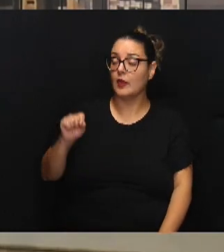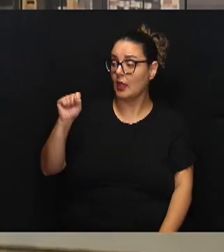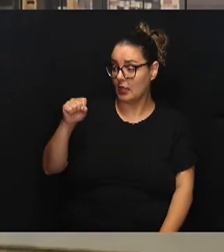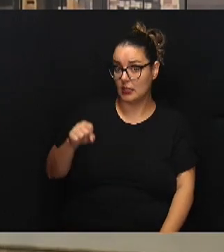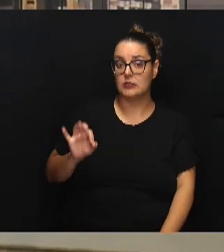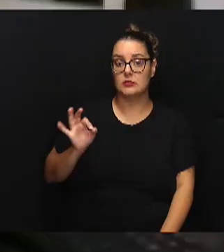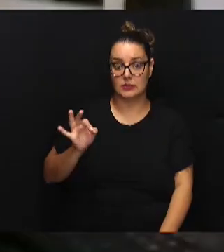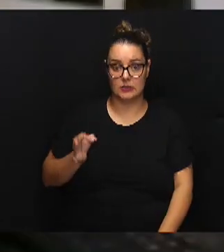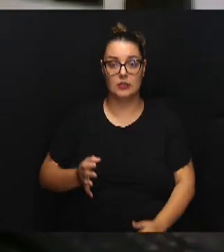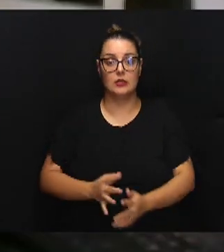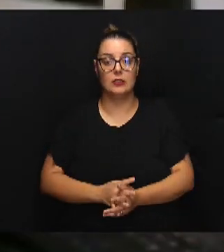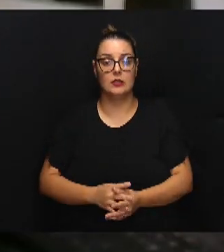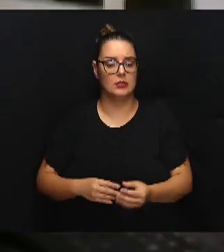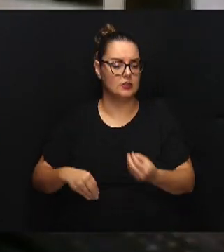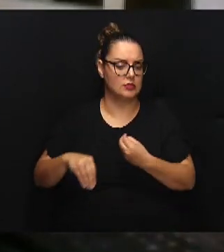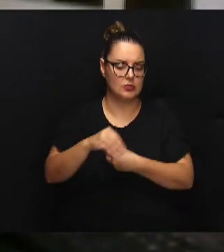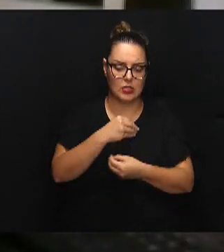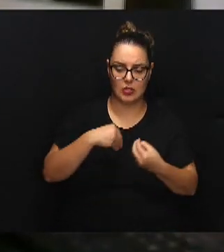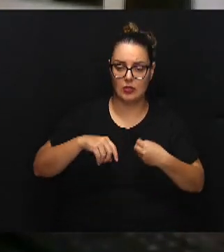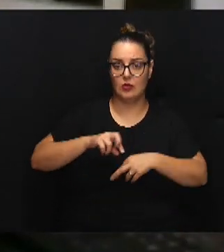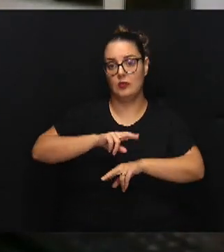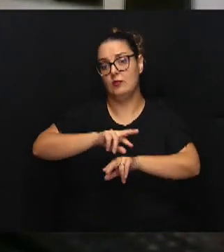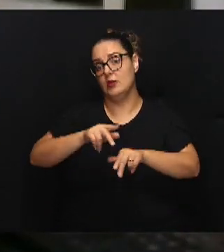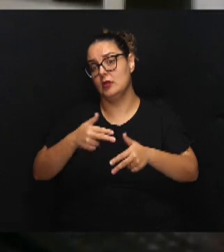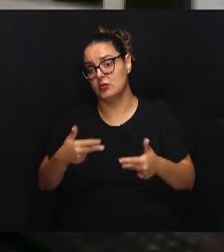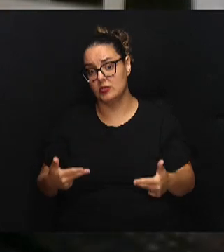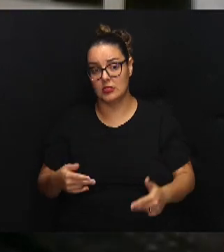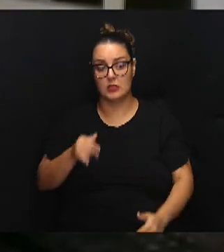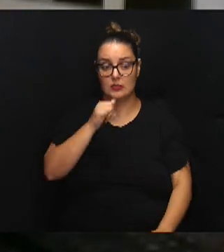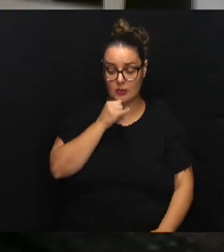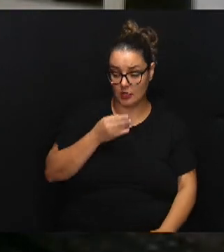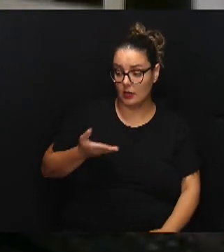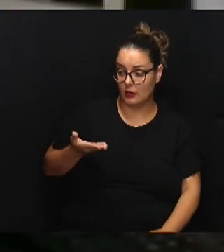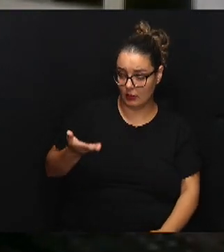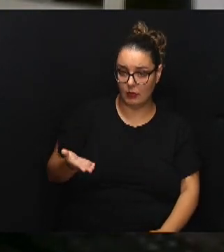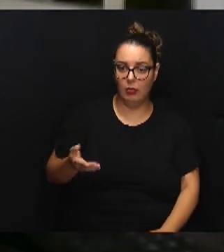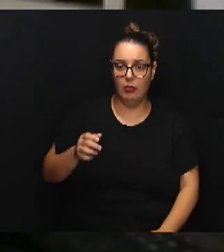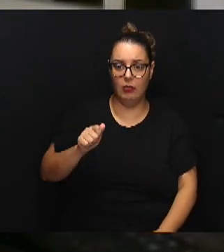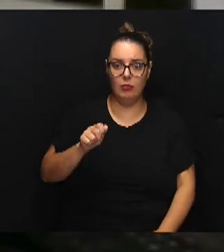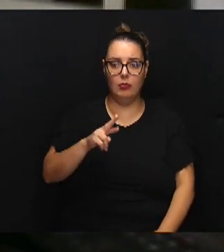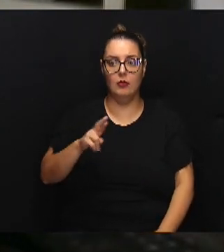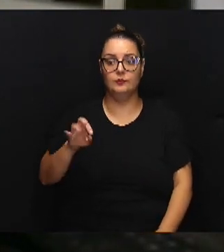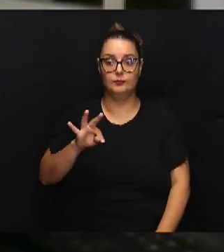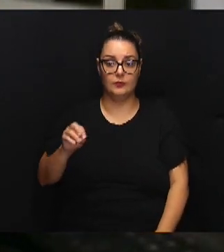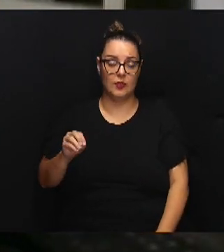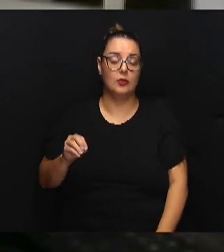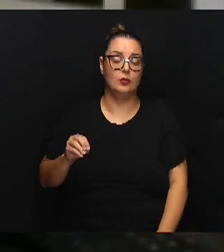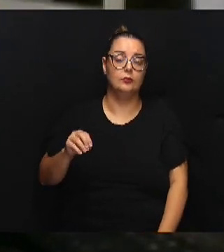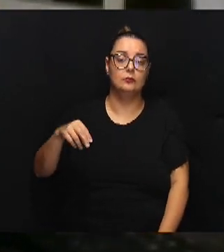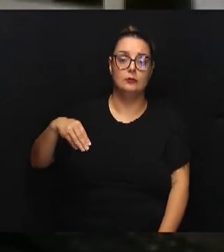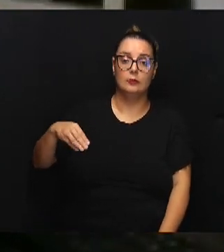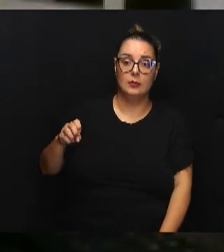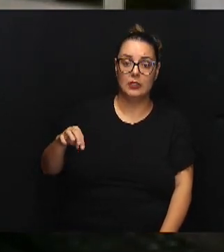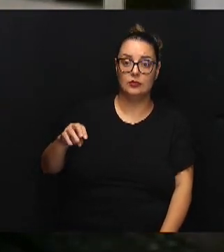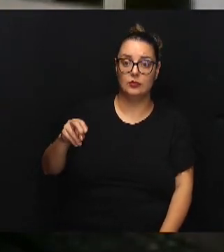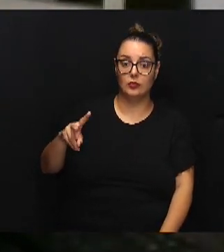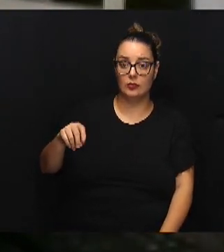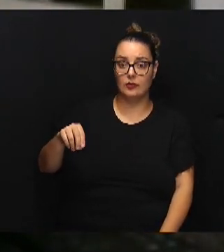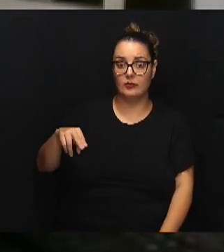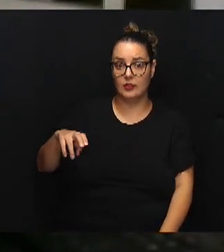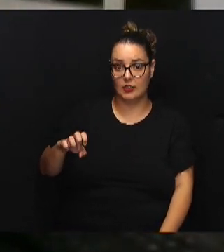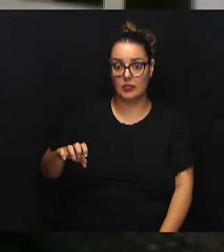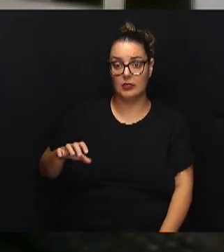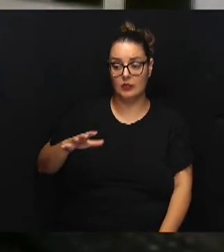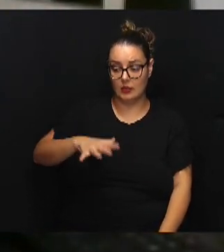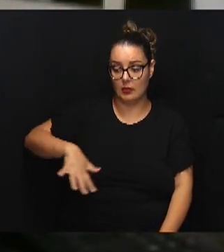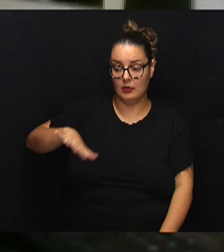mesmo, né? E isso envolve muito, né? Esse exemplo que você trouxe do aterro Mantovani, ele é muito clássico. aí na região de Campinas, né, na cidade de